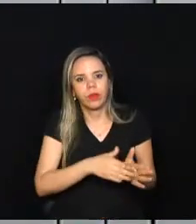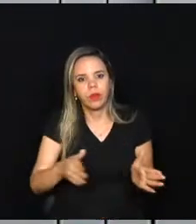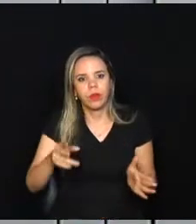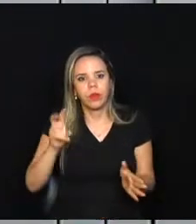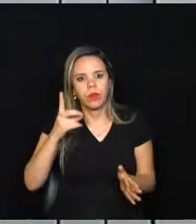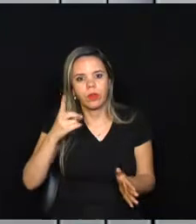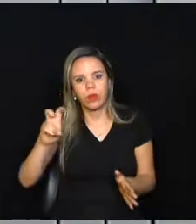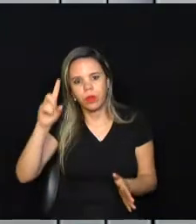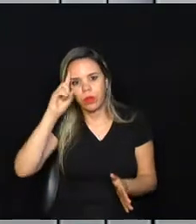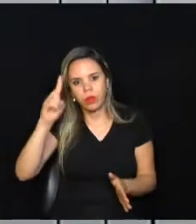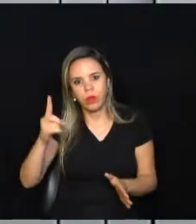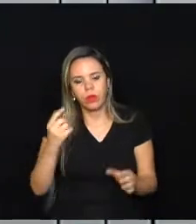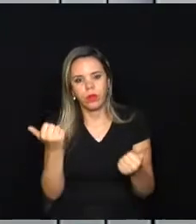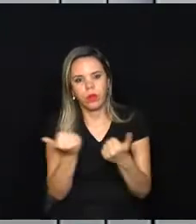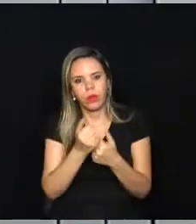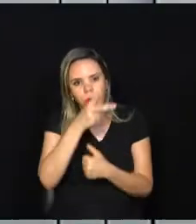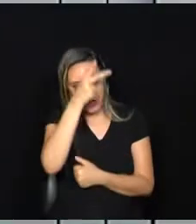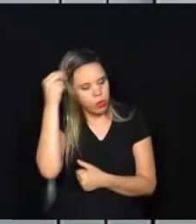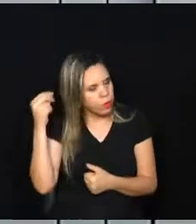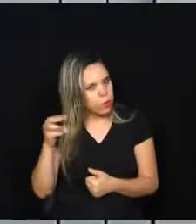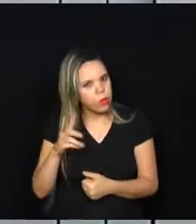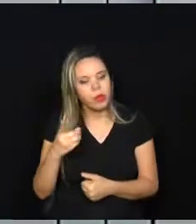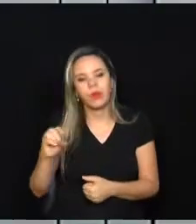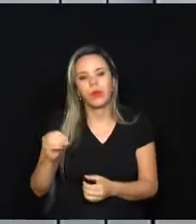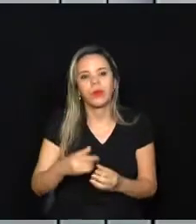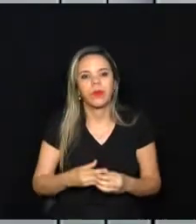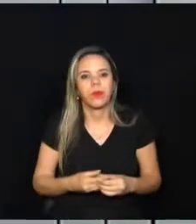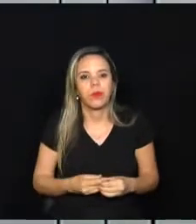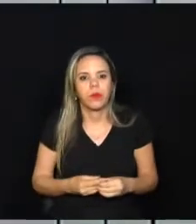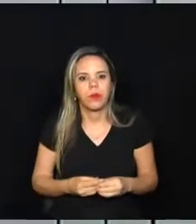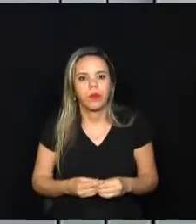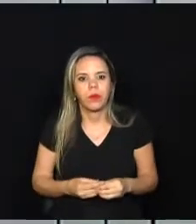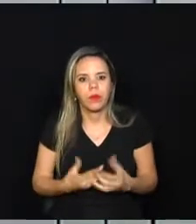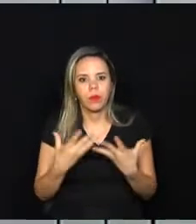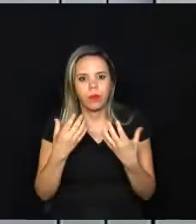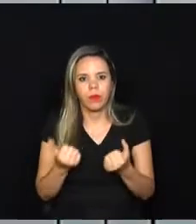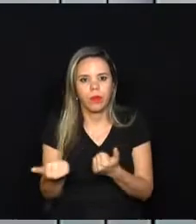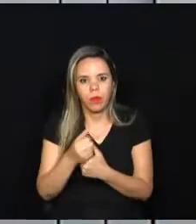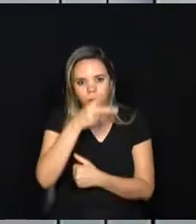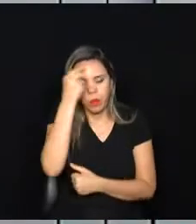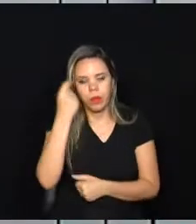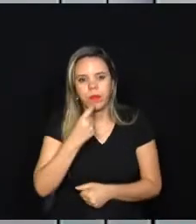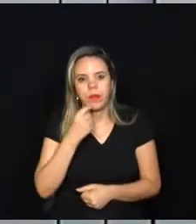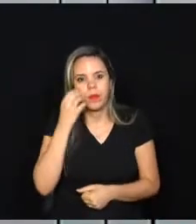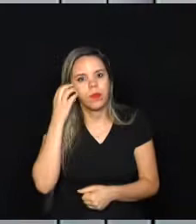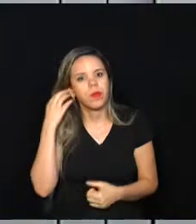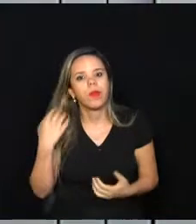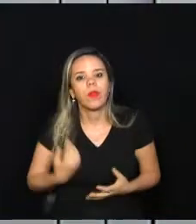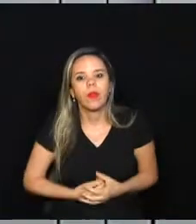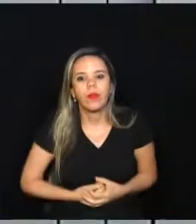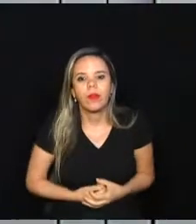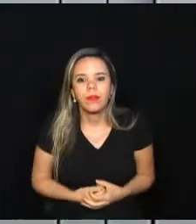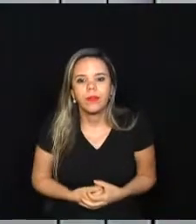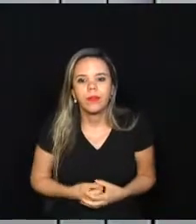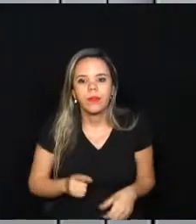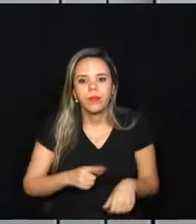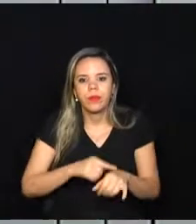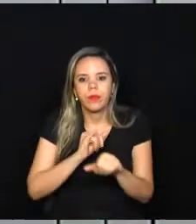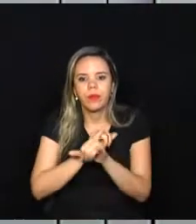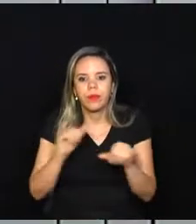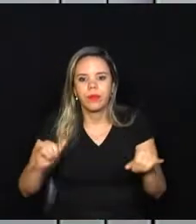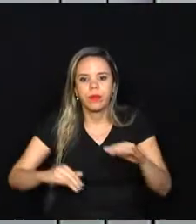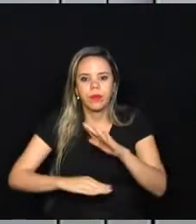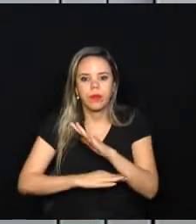15 dias, o vice-prefeito Vanderlei de Almeida assume a prefeitura de Campinas. Hora das notícias